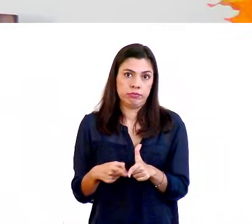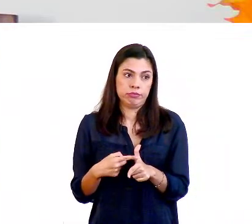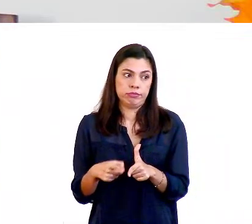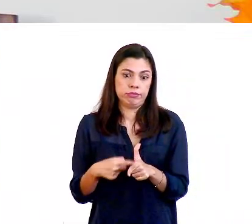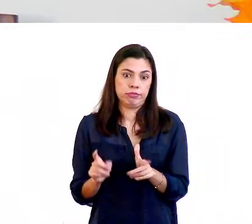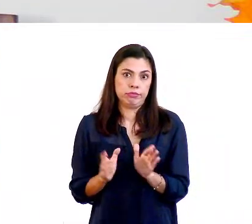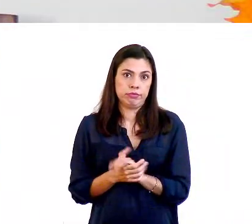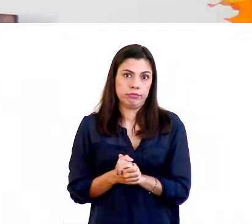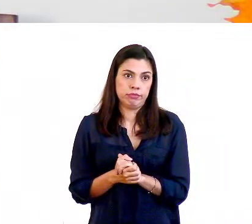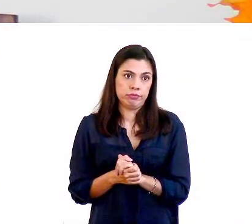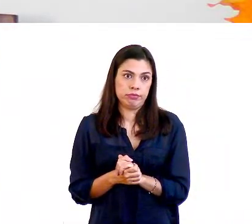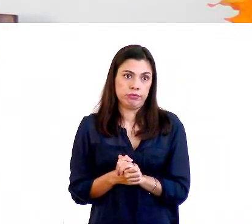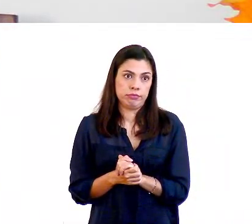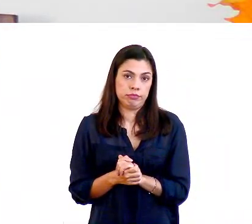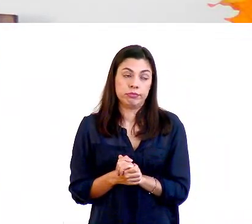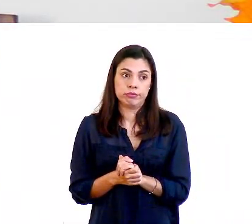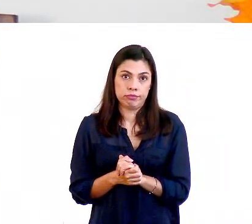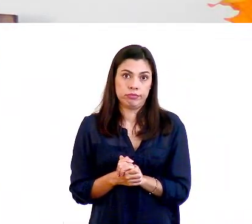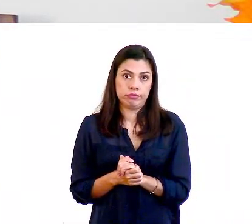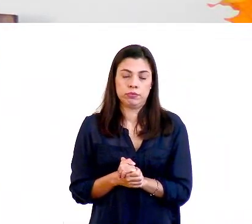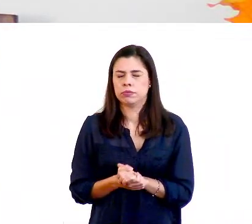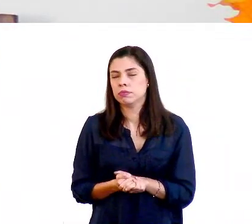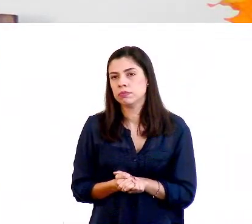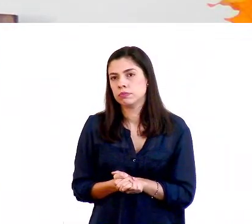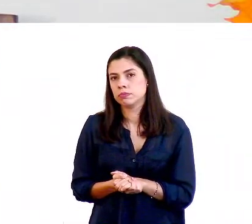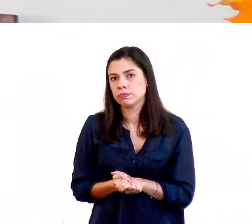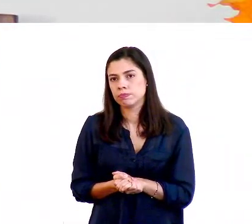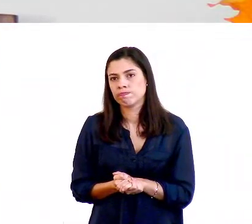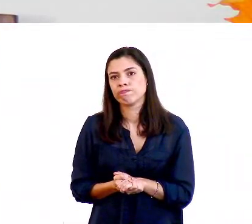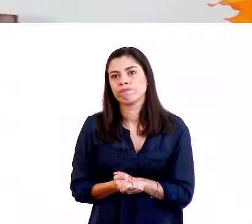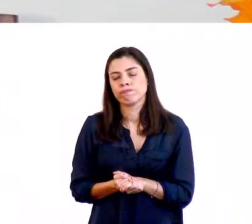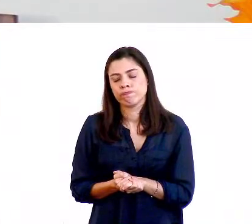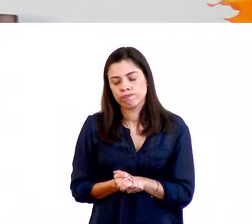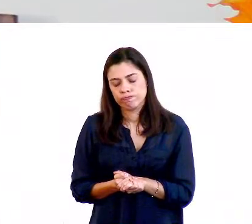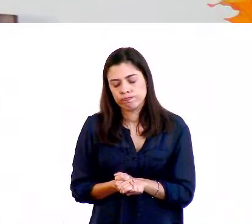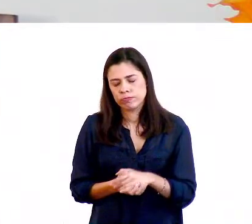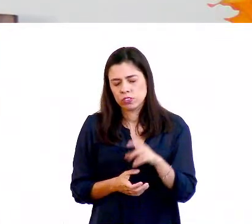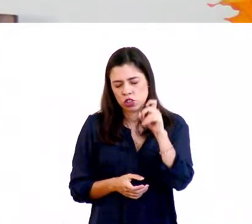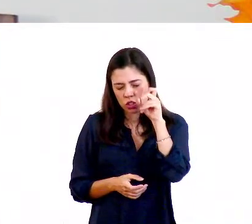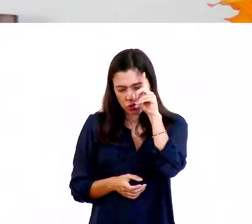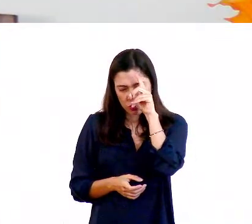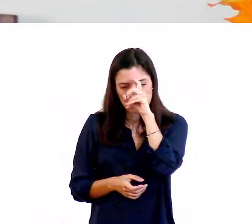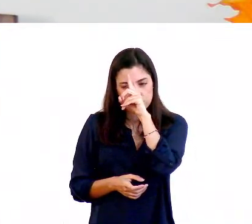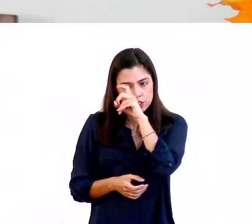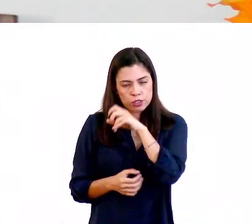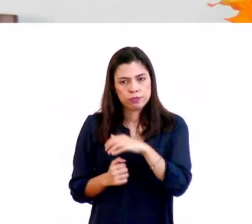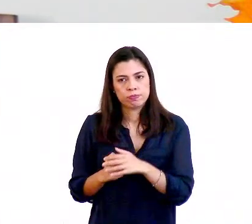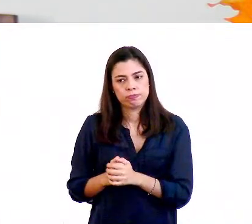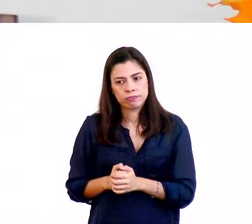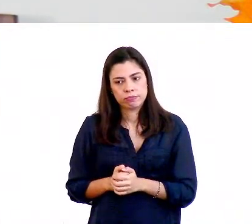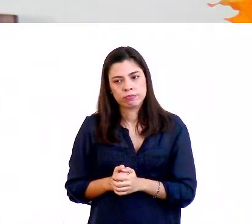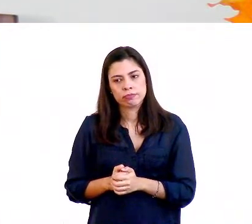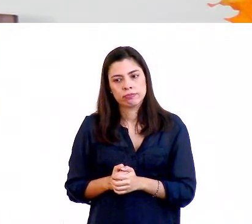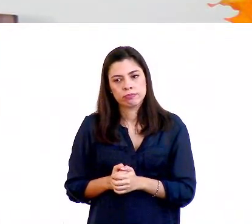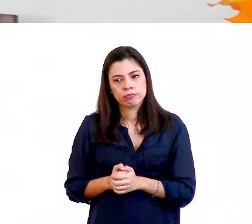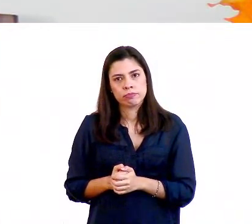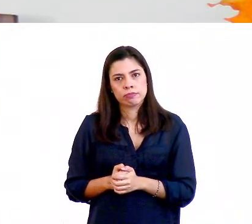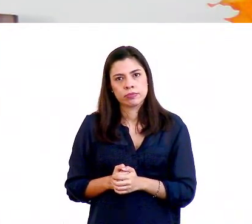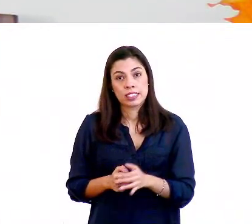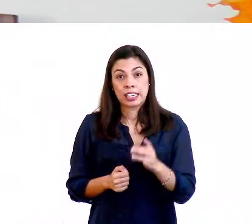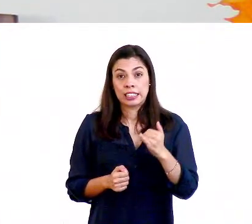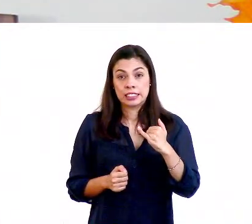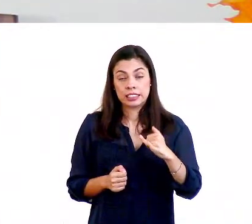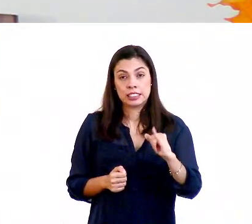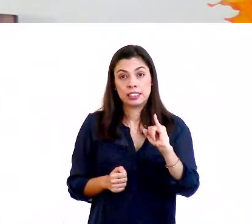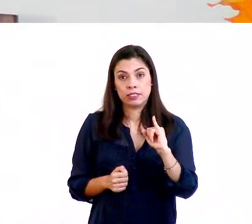E não se engane, cada seta atingida é um pouquinho menos de certeza, é